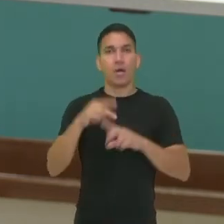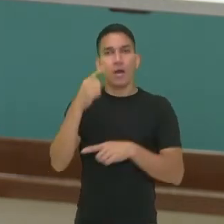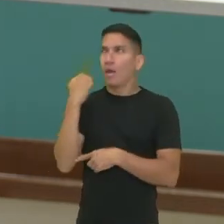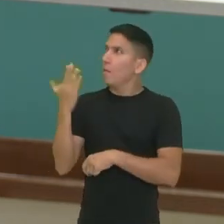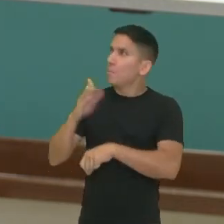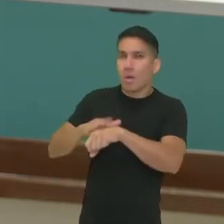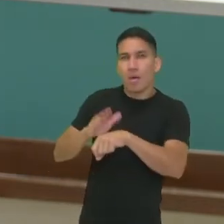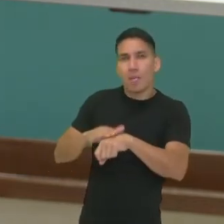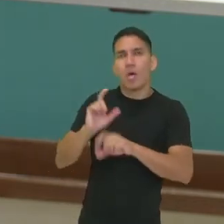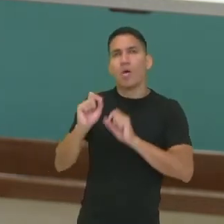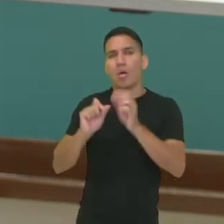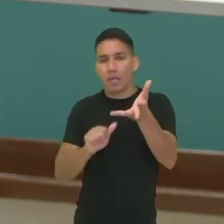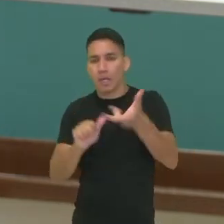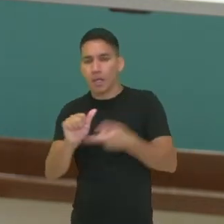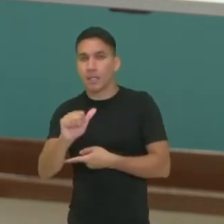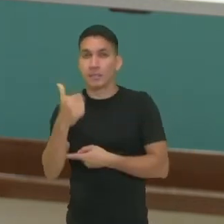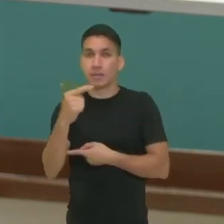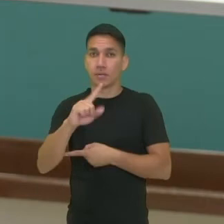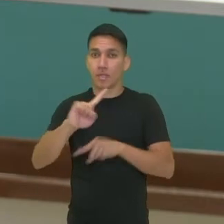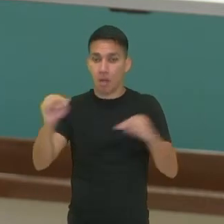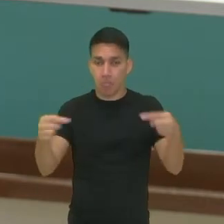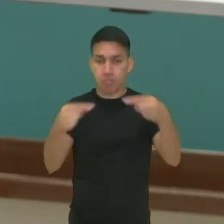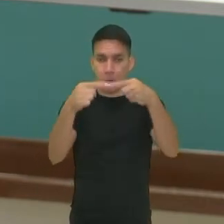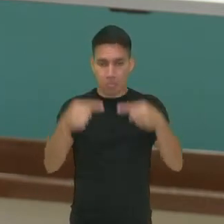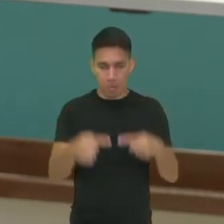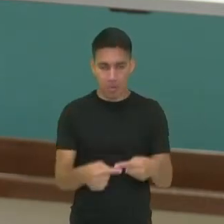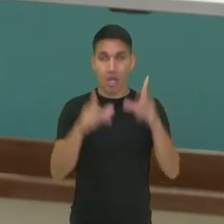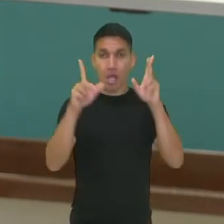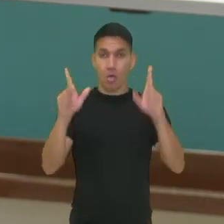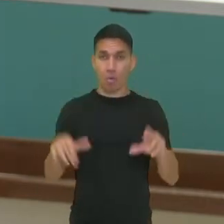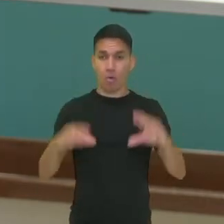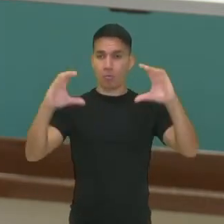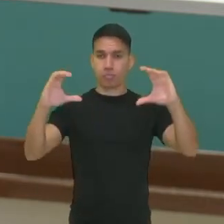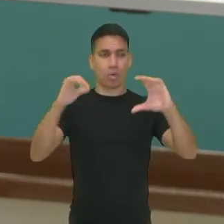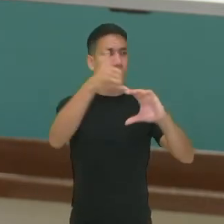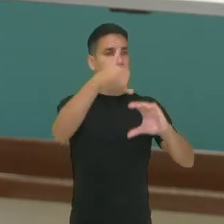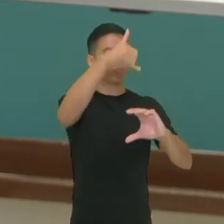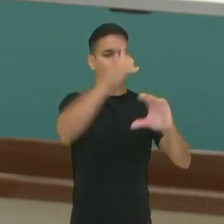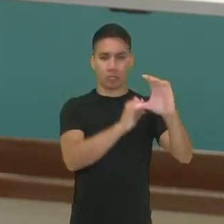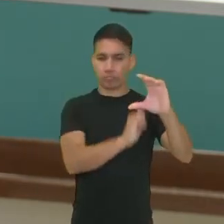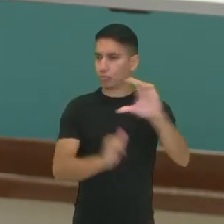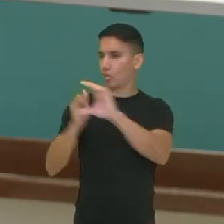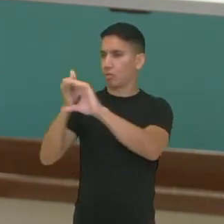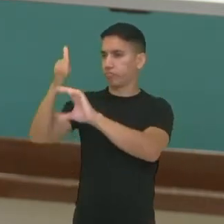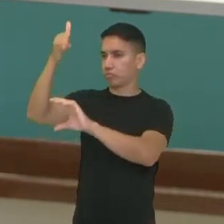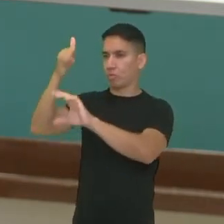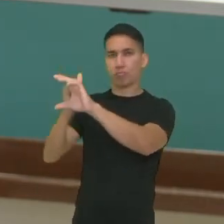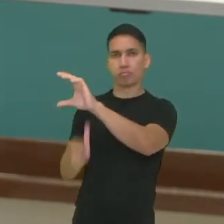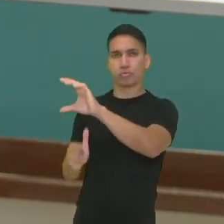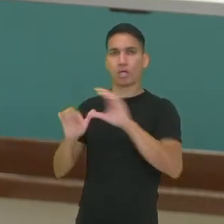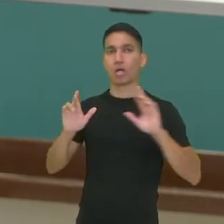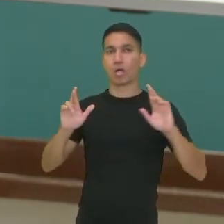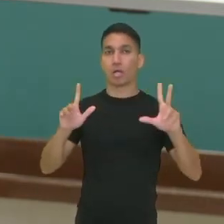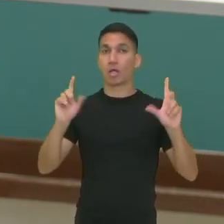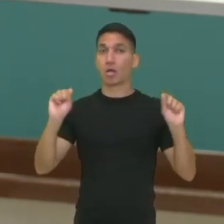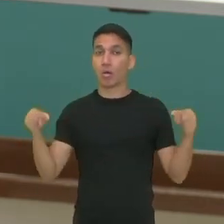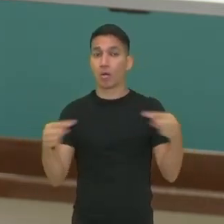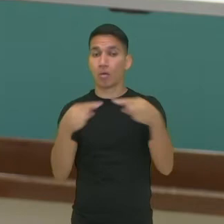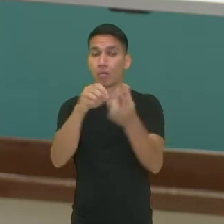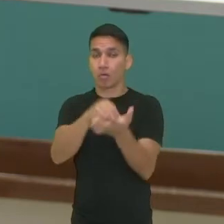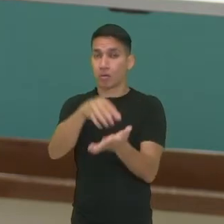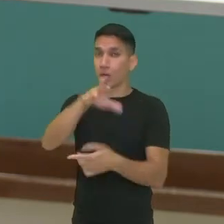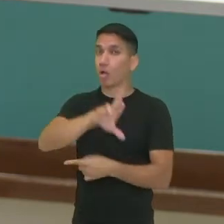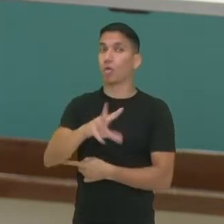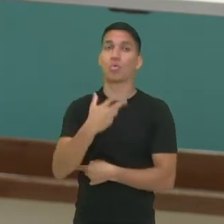a substância não apresenta ligantes iguais nos dois carbonos da dupla ligação, os dois isômeros geométricos não podem ser identificados